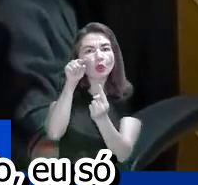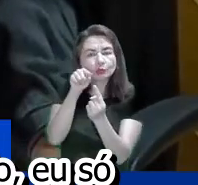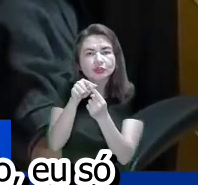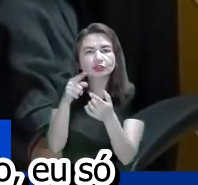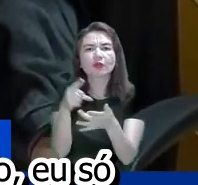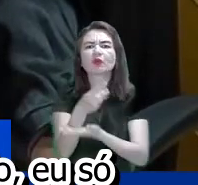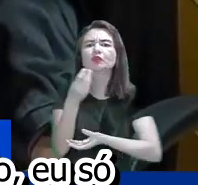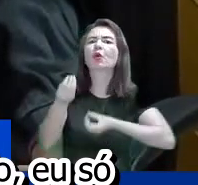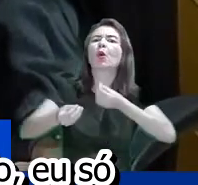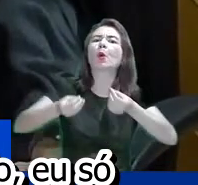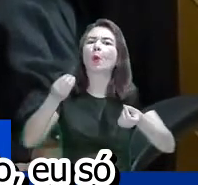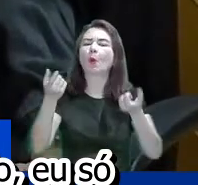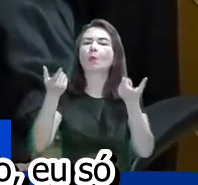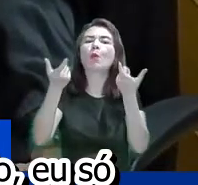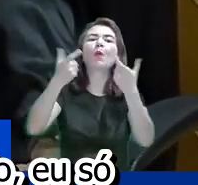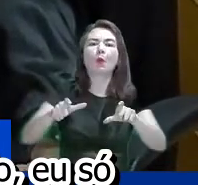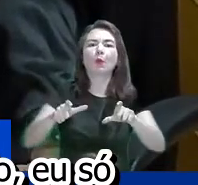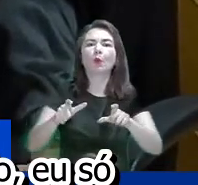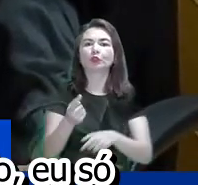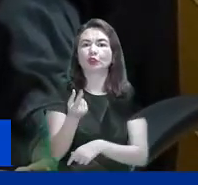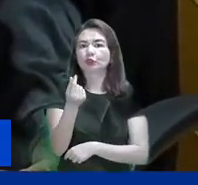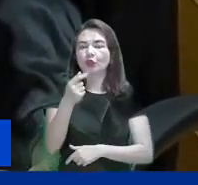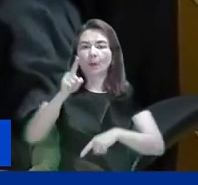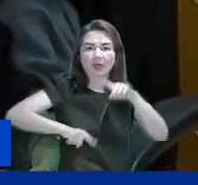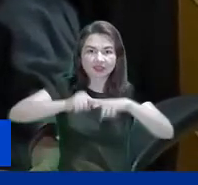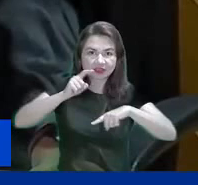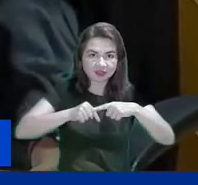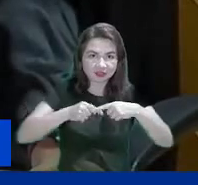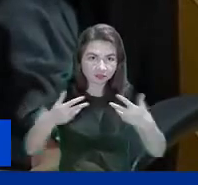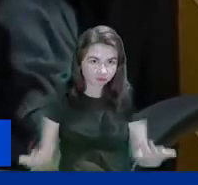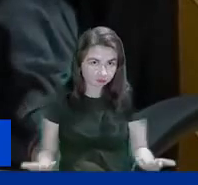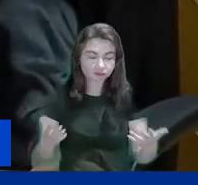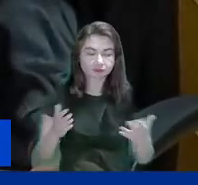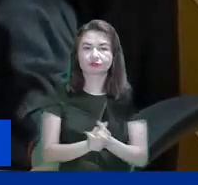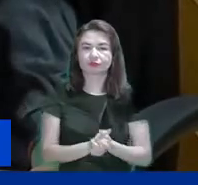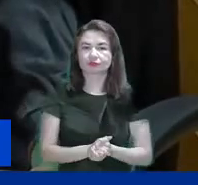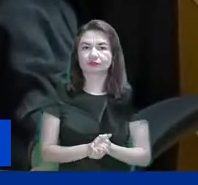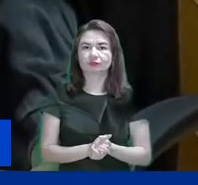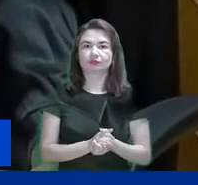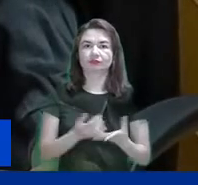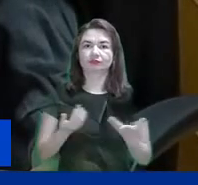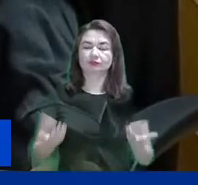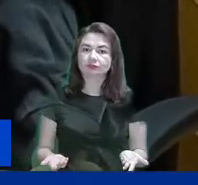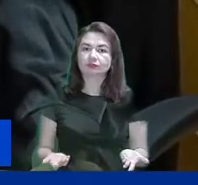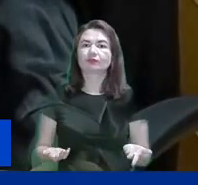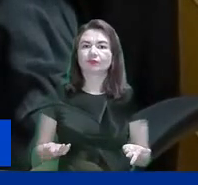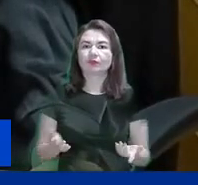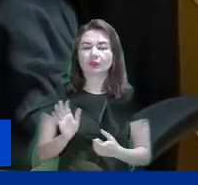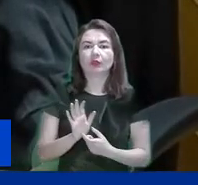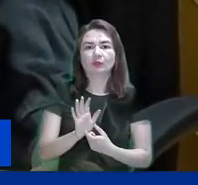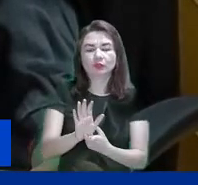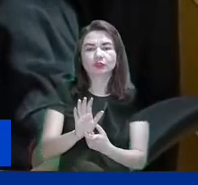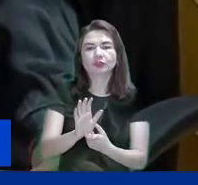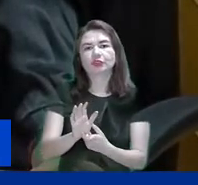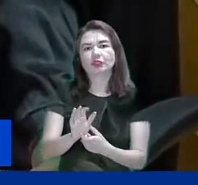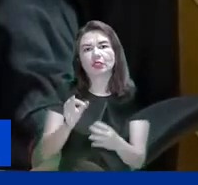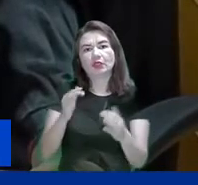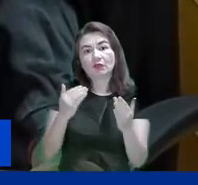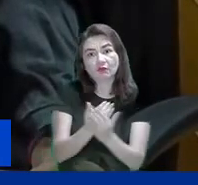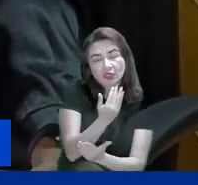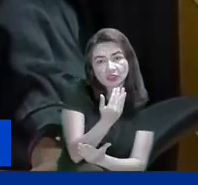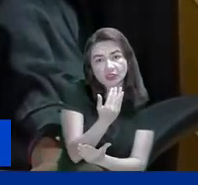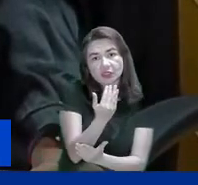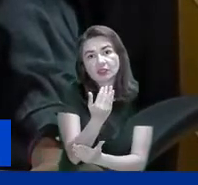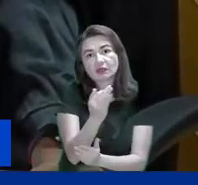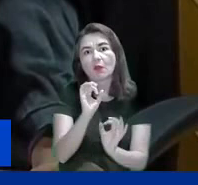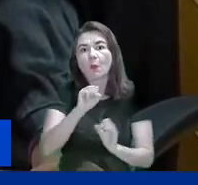omissão, da contradição ou de um erro material, para assim se adentrar ao mérito e validar ou não o